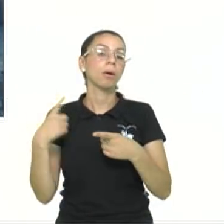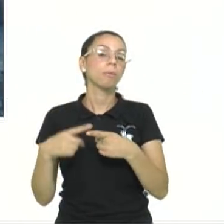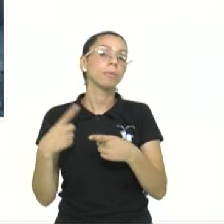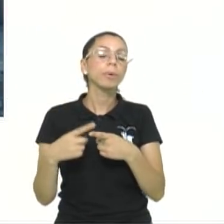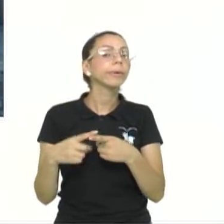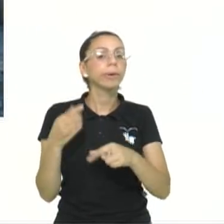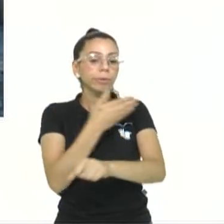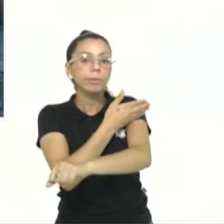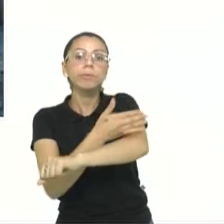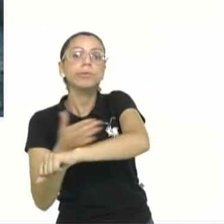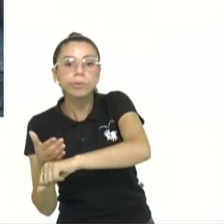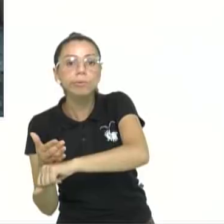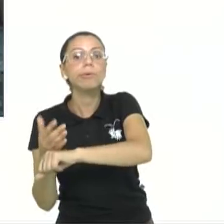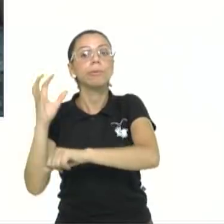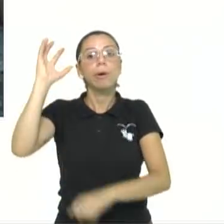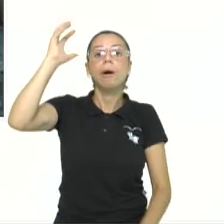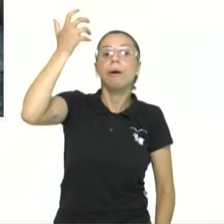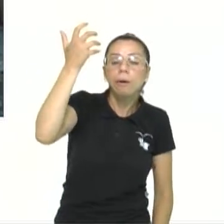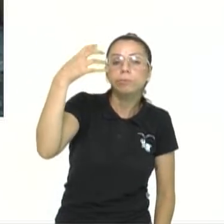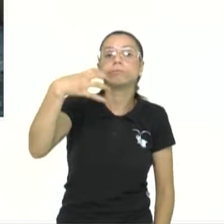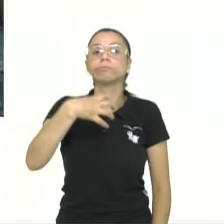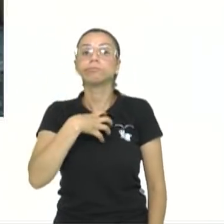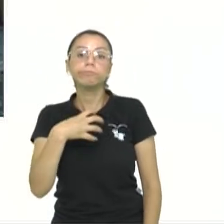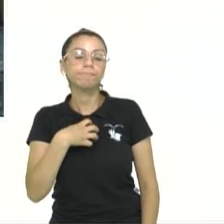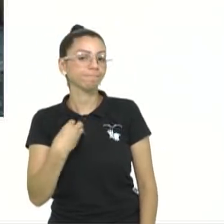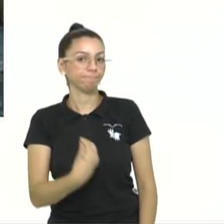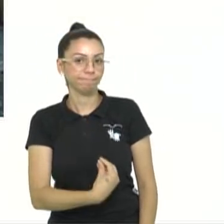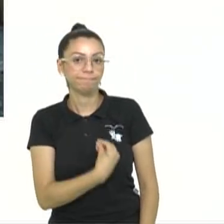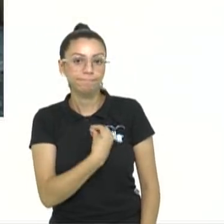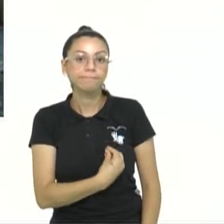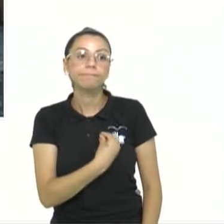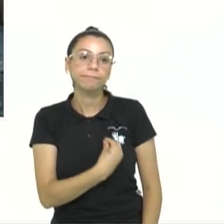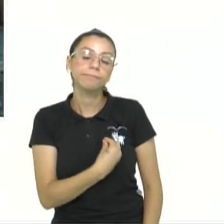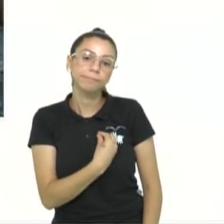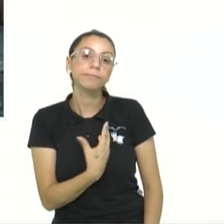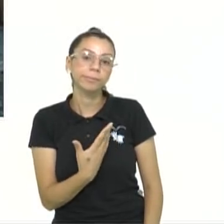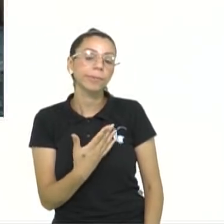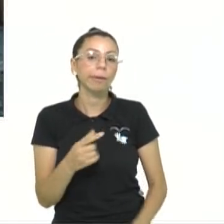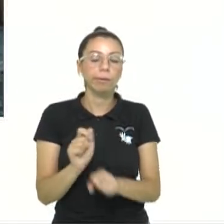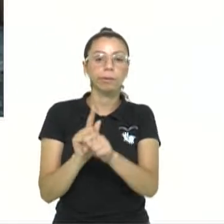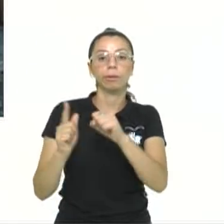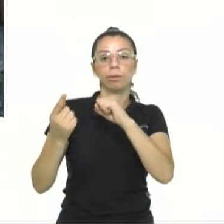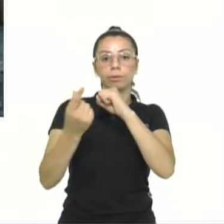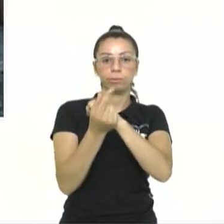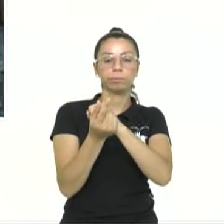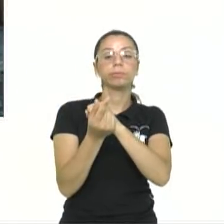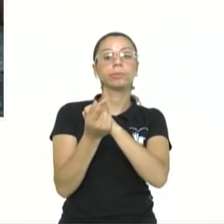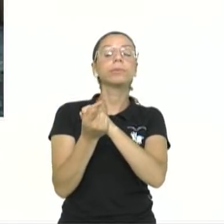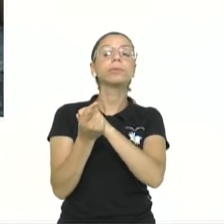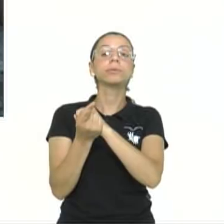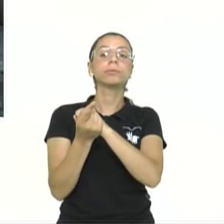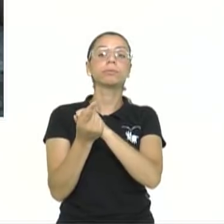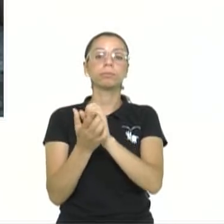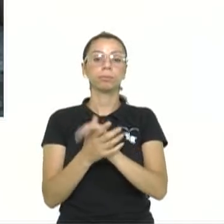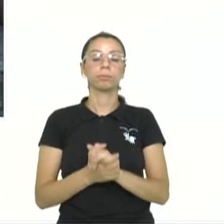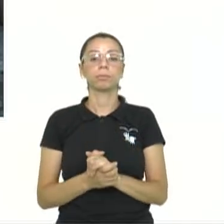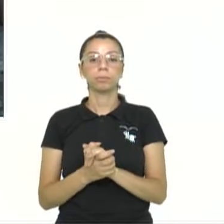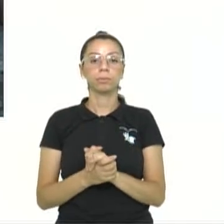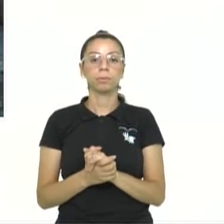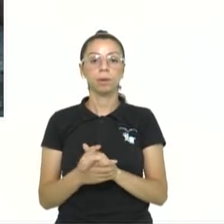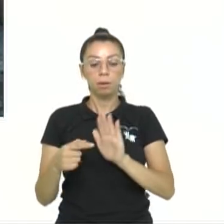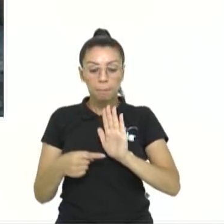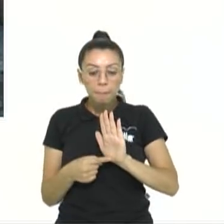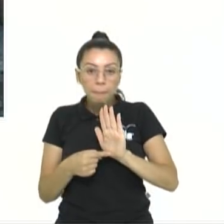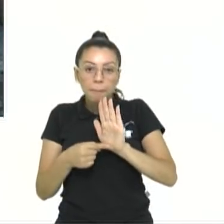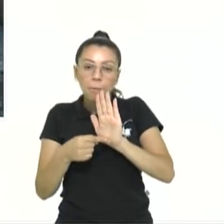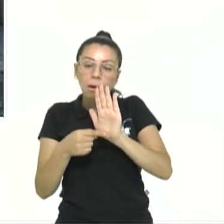seus hábitos, os seus costumes, o seu modo de viver, como a gente trabalha em geografia, ele é retratado, ele é